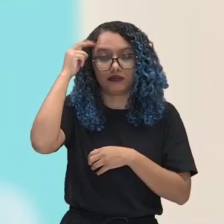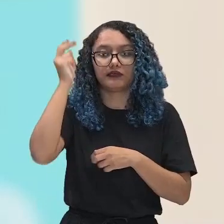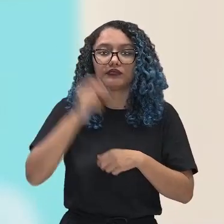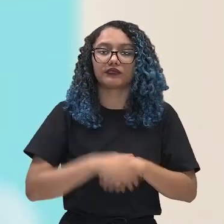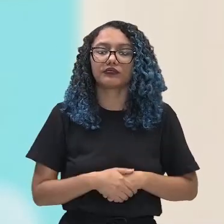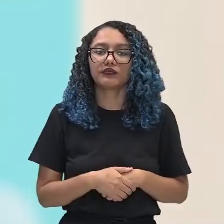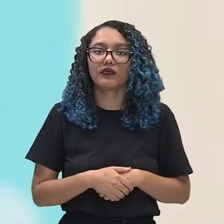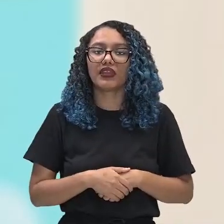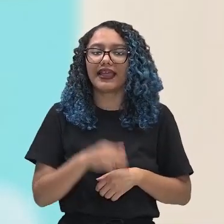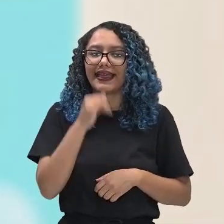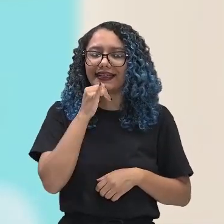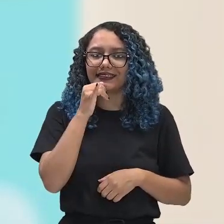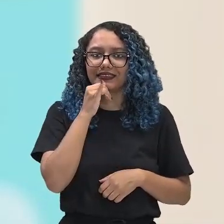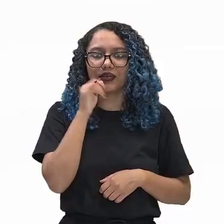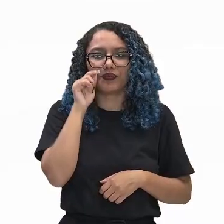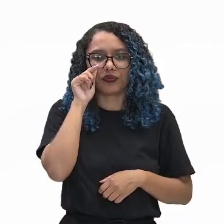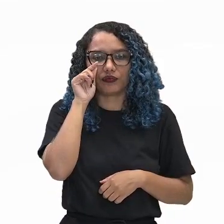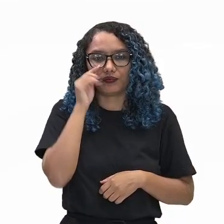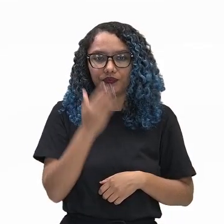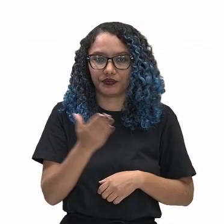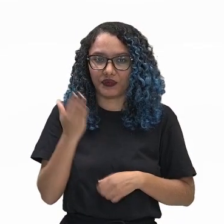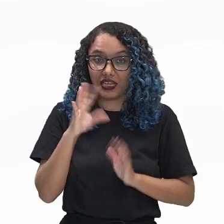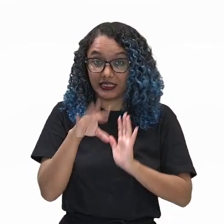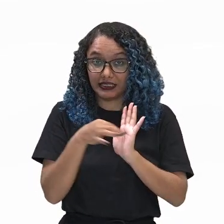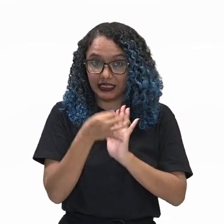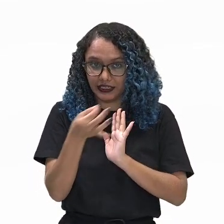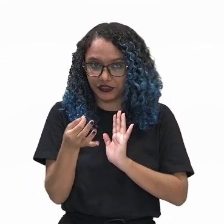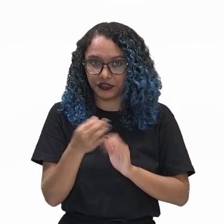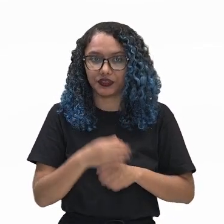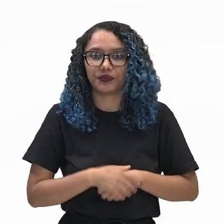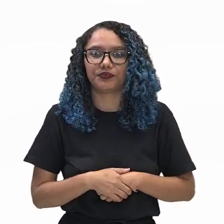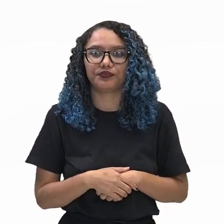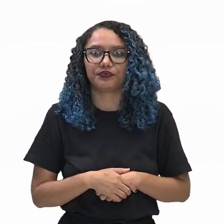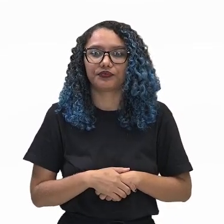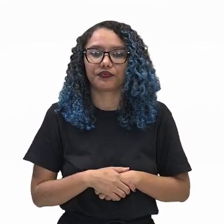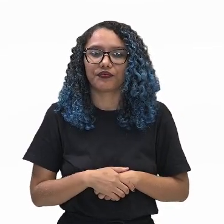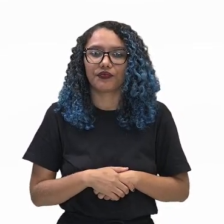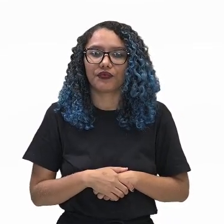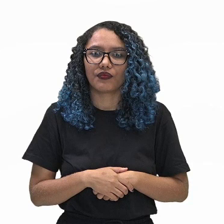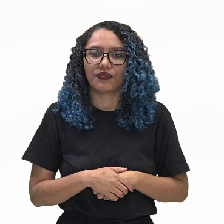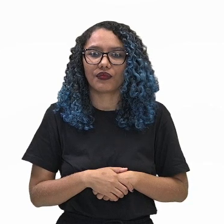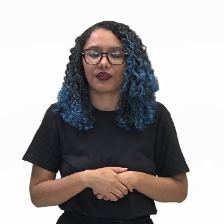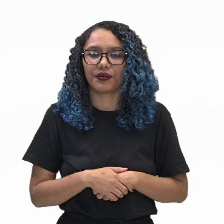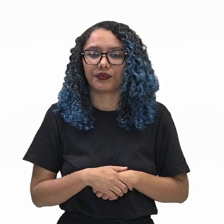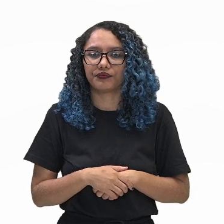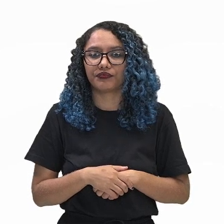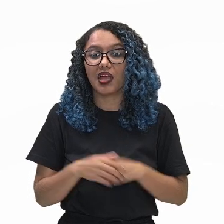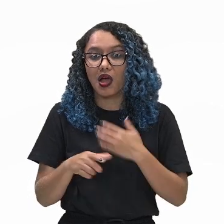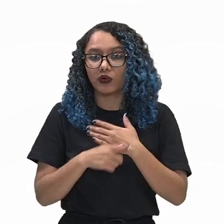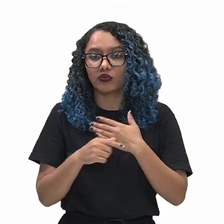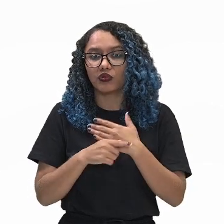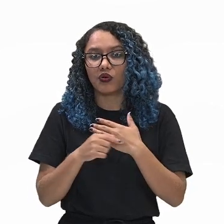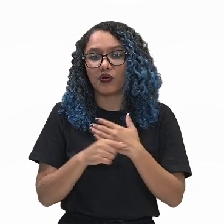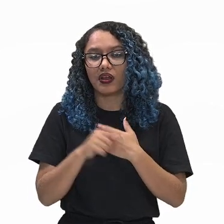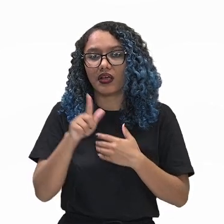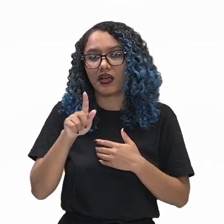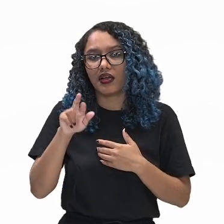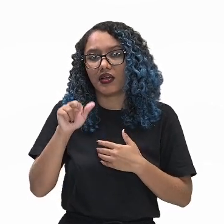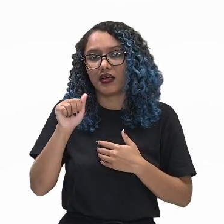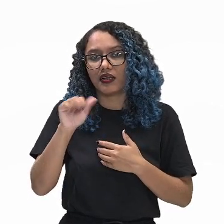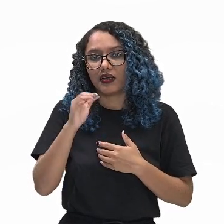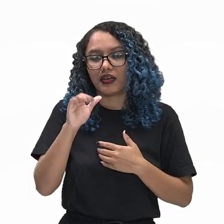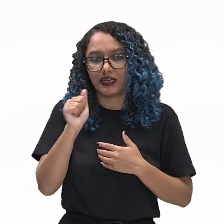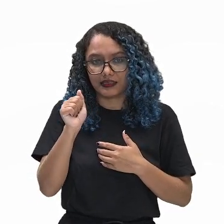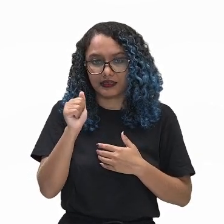comigo um exemplo a respeito de resenha crítica. Então, nós temos aí, ó, exemplo de resenha crítica, escrita por